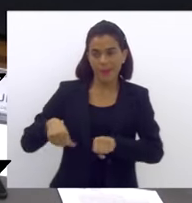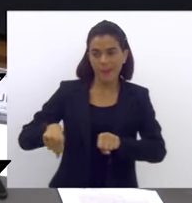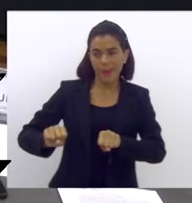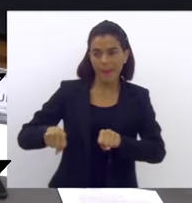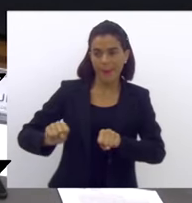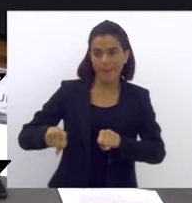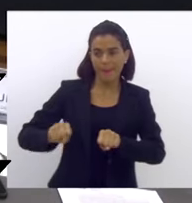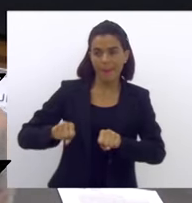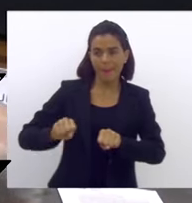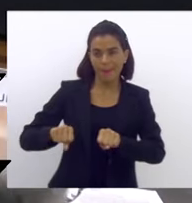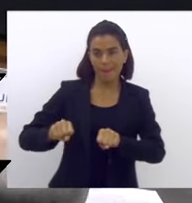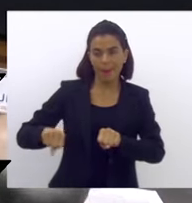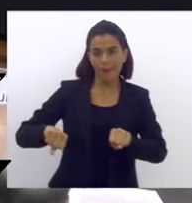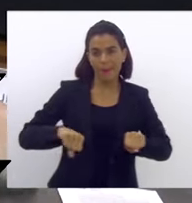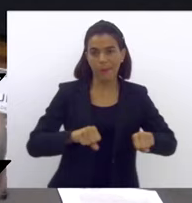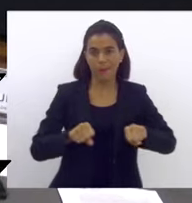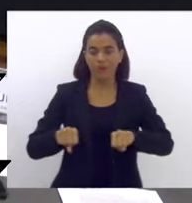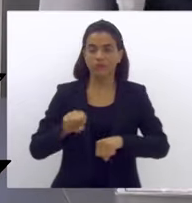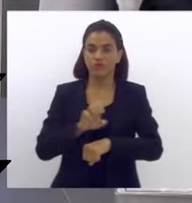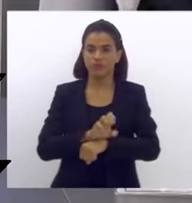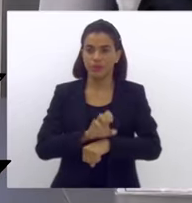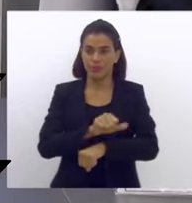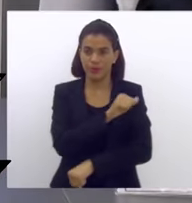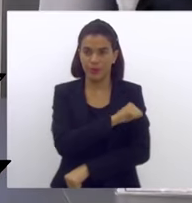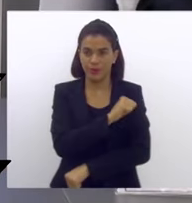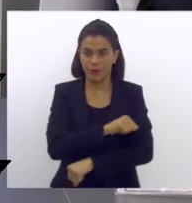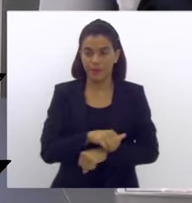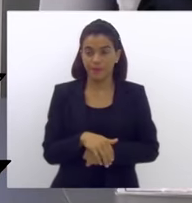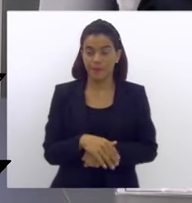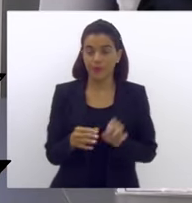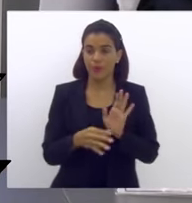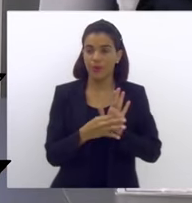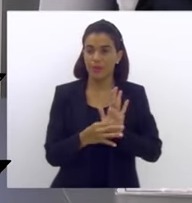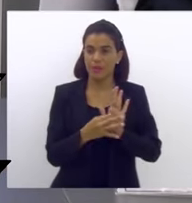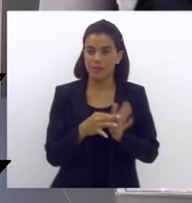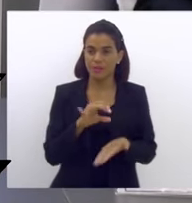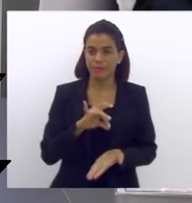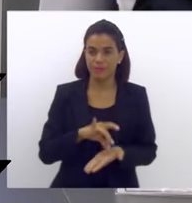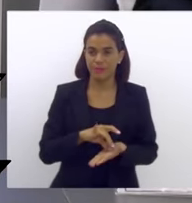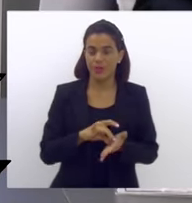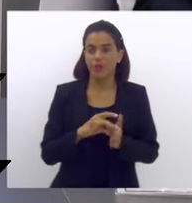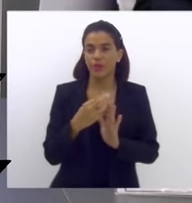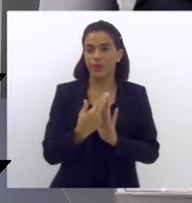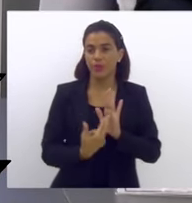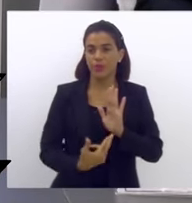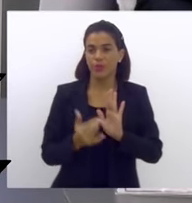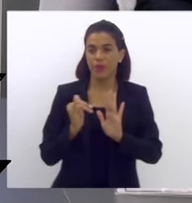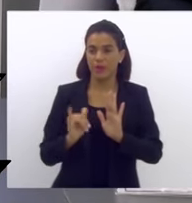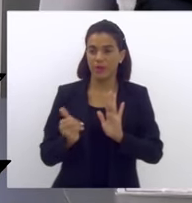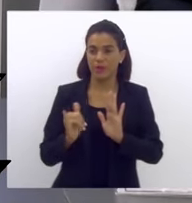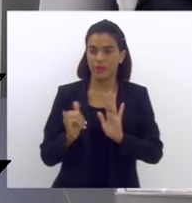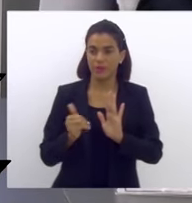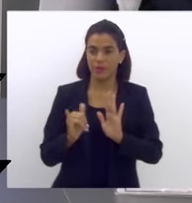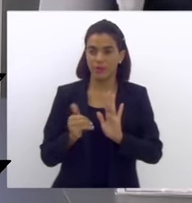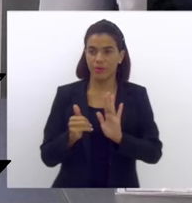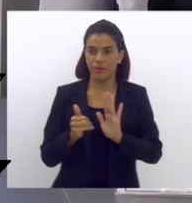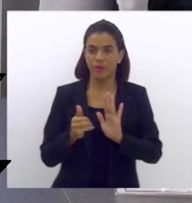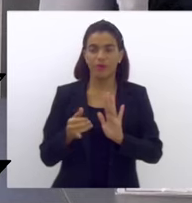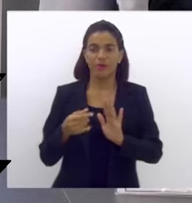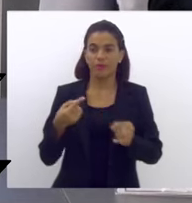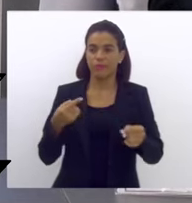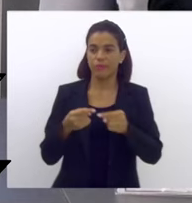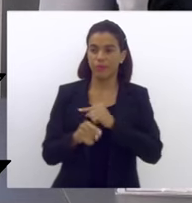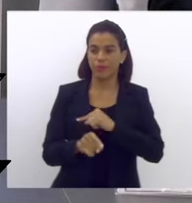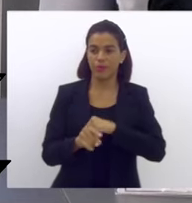forma em que menciona no âmbito do Estado do Rio de Janeiro o parecer original do relator Deputado Guilherme delaroli foi pela